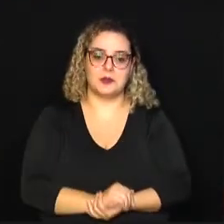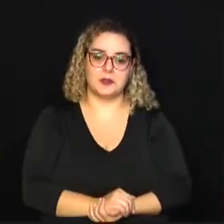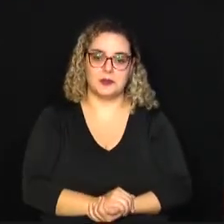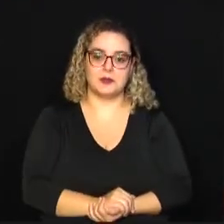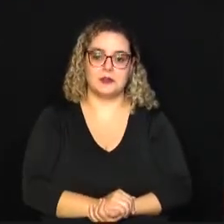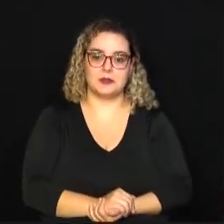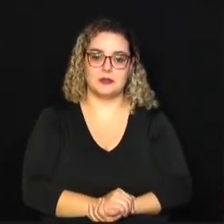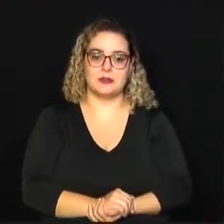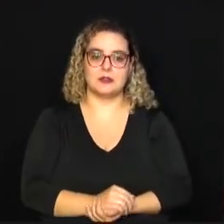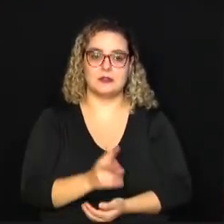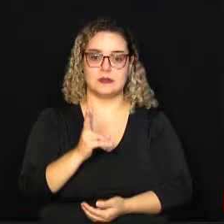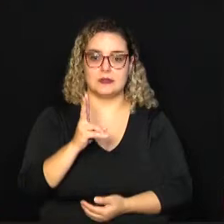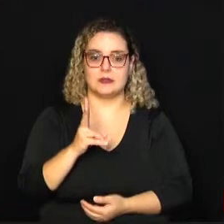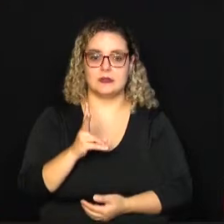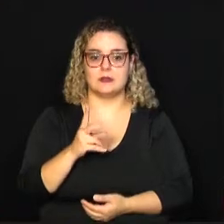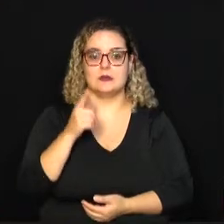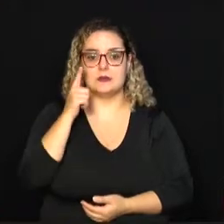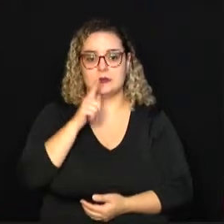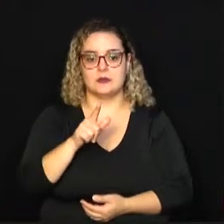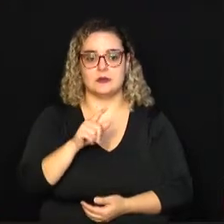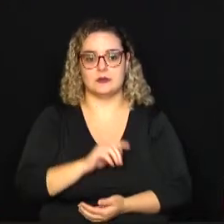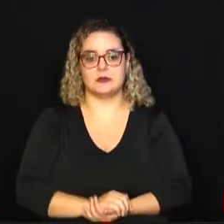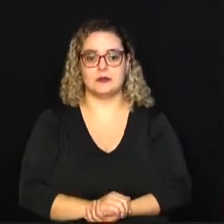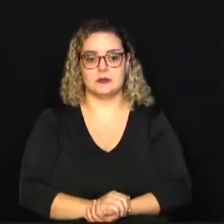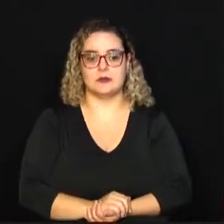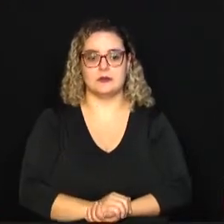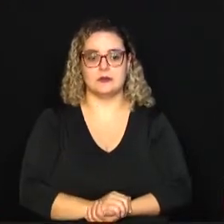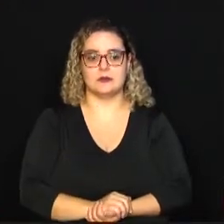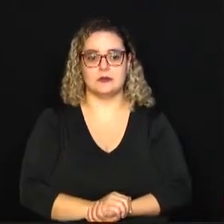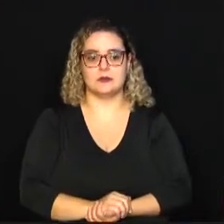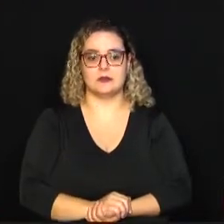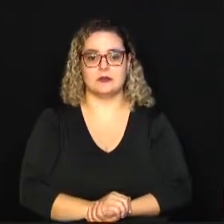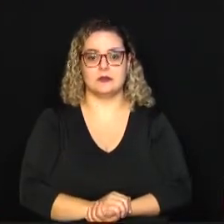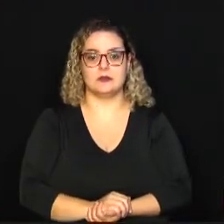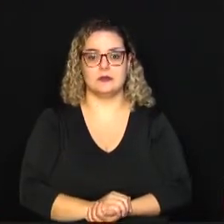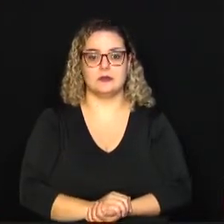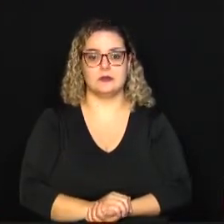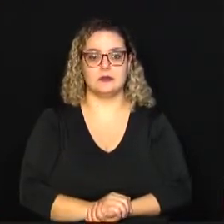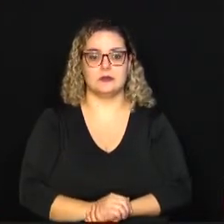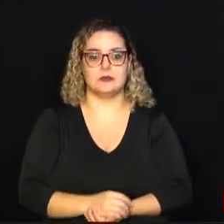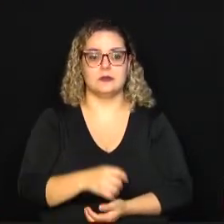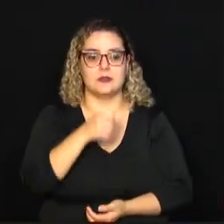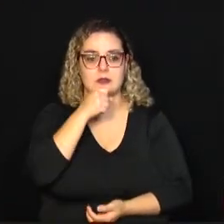A gente sempre costuma registrar a presença. Precisa ativar o som, né?